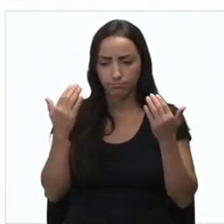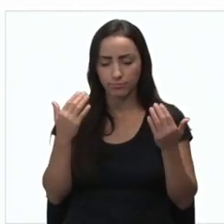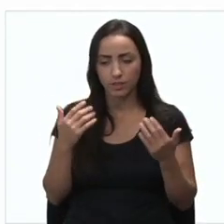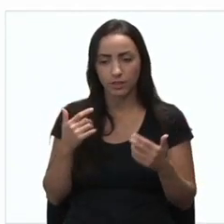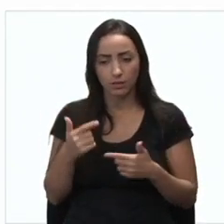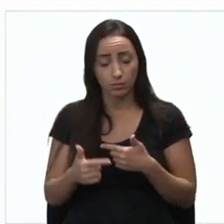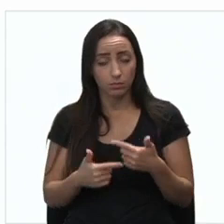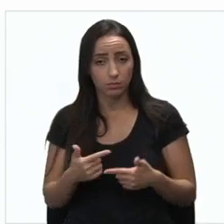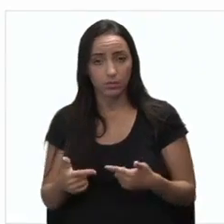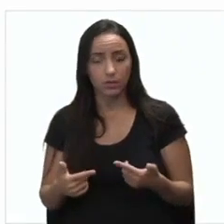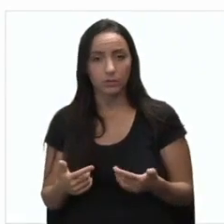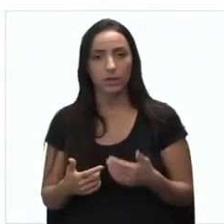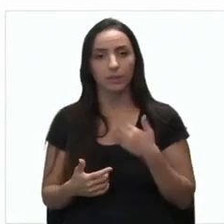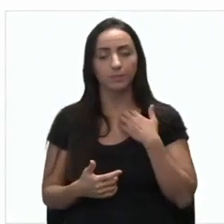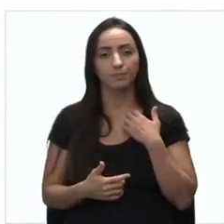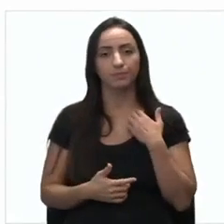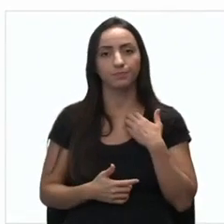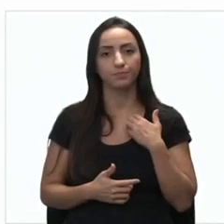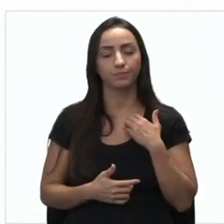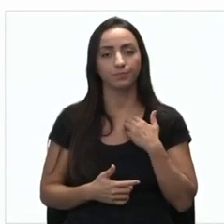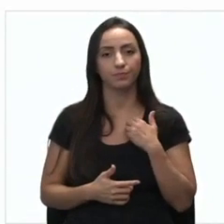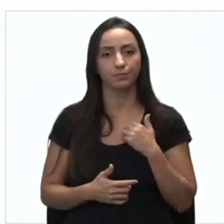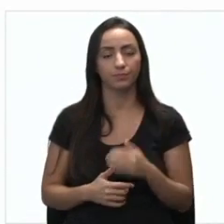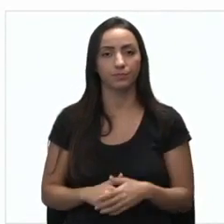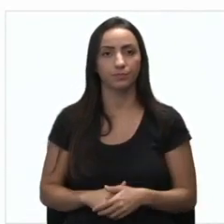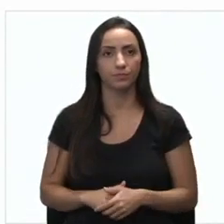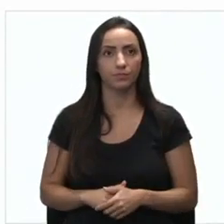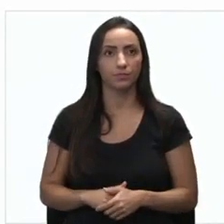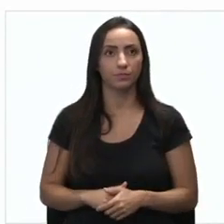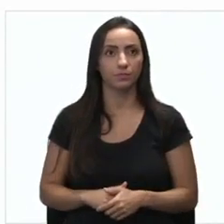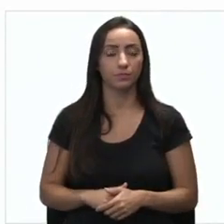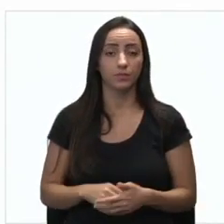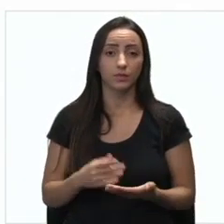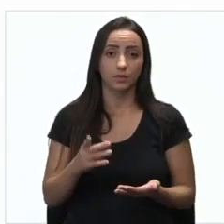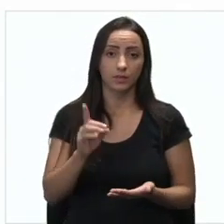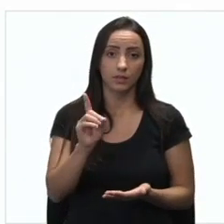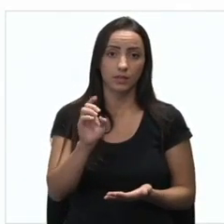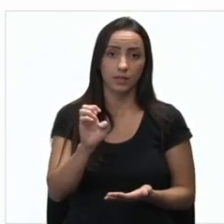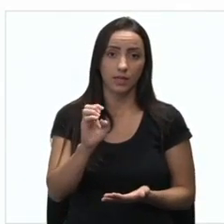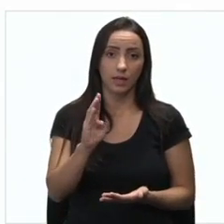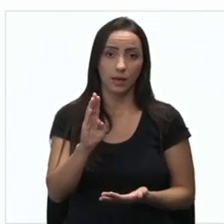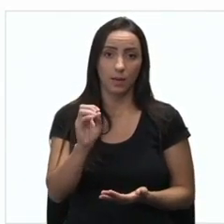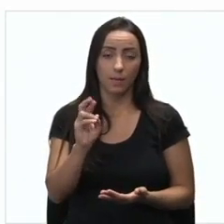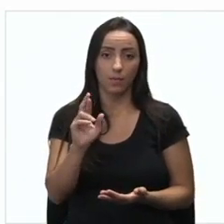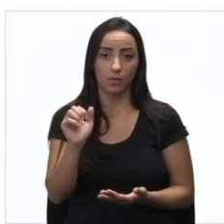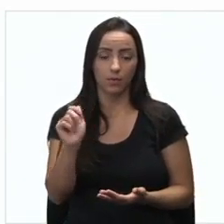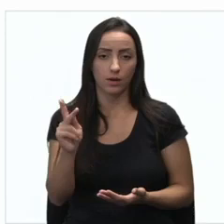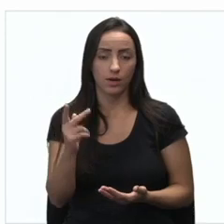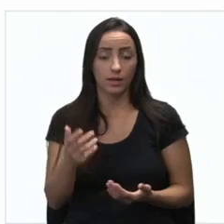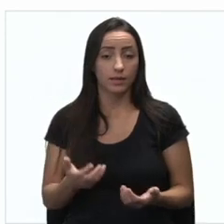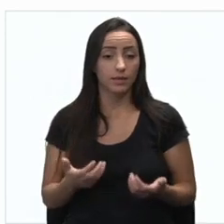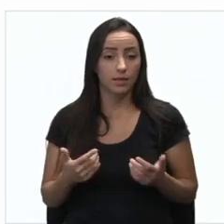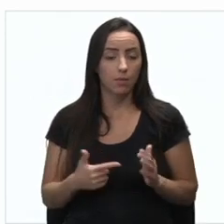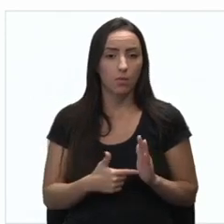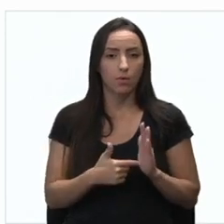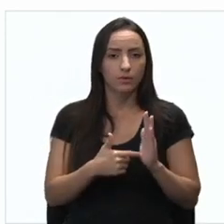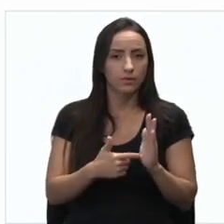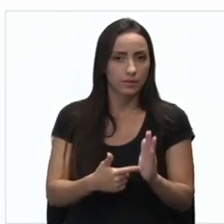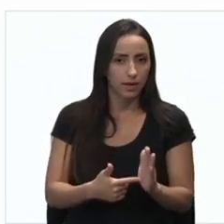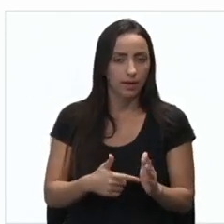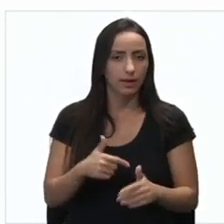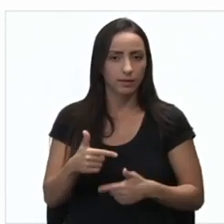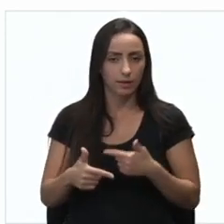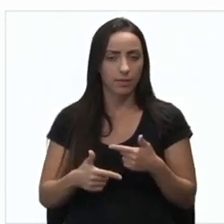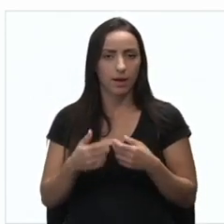em função das demandas de trabalho. Provavelmente a Débora aí, nessa ânsia de mostrar